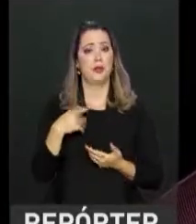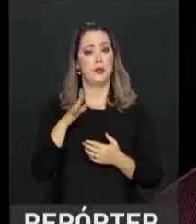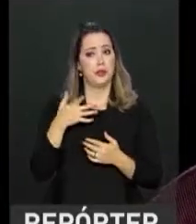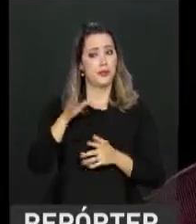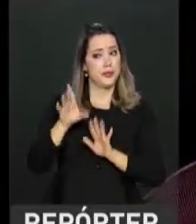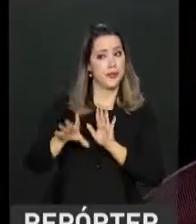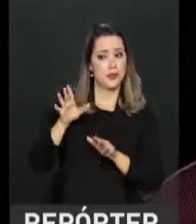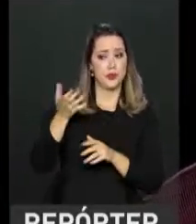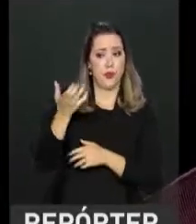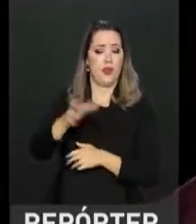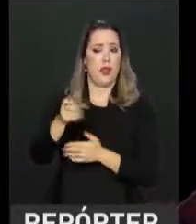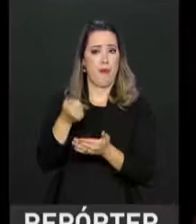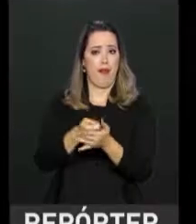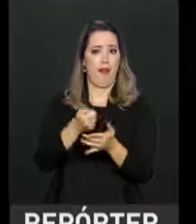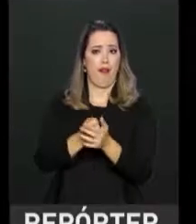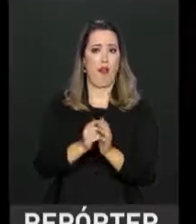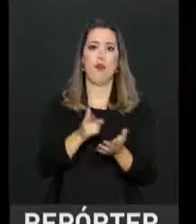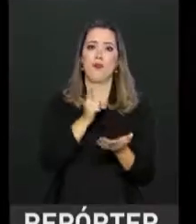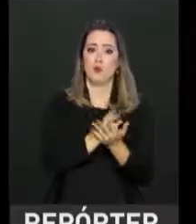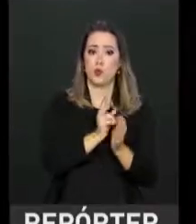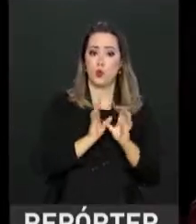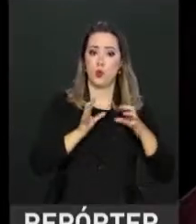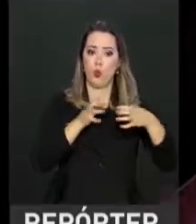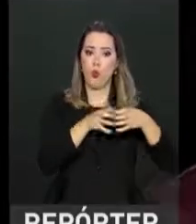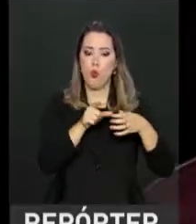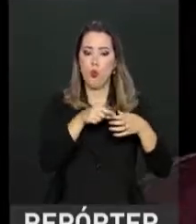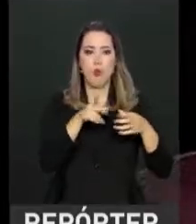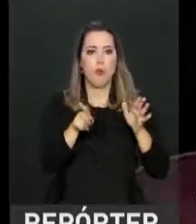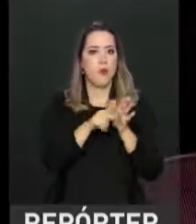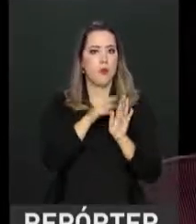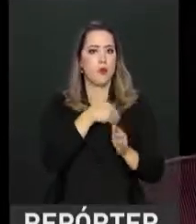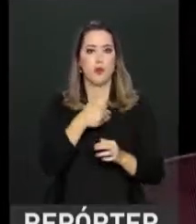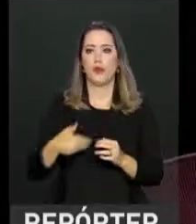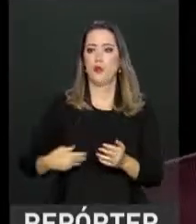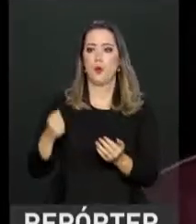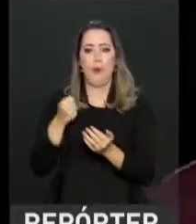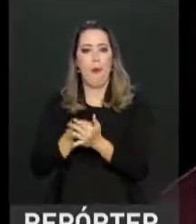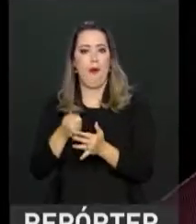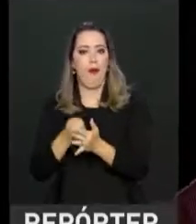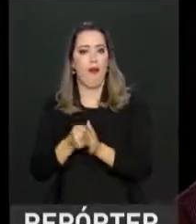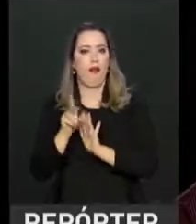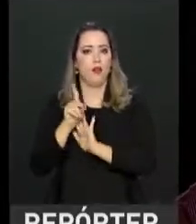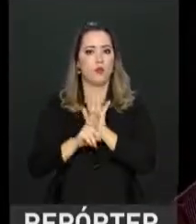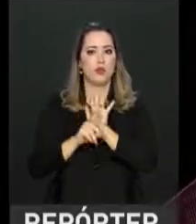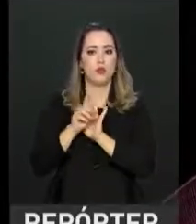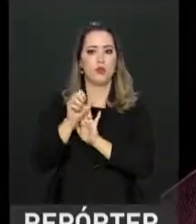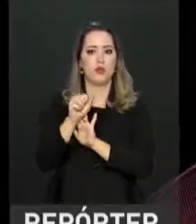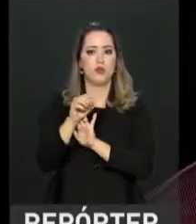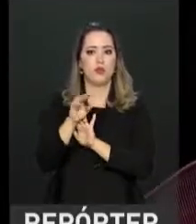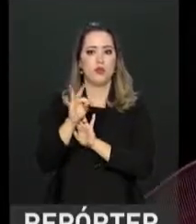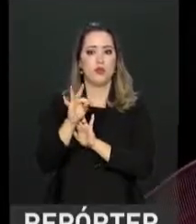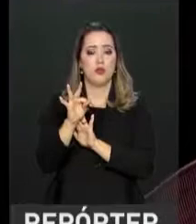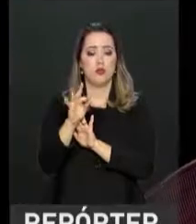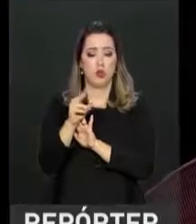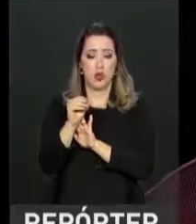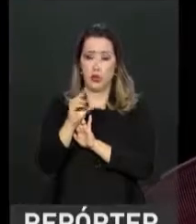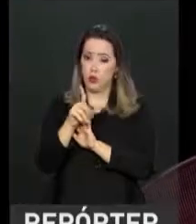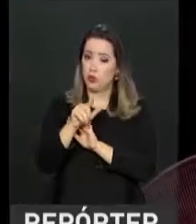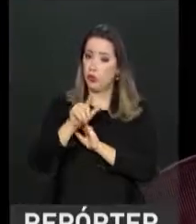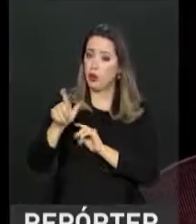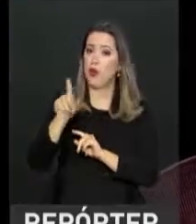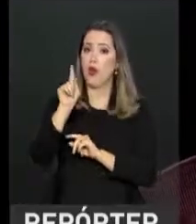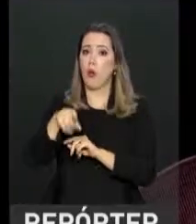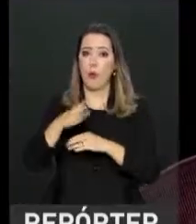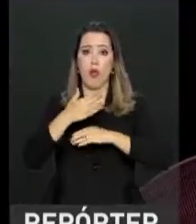alguns pontos até de órgãos governamentais que não pagavam direitos autorais, entendeu? Parece uma coisa, mas que não é, é uma